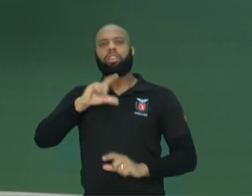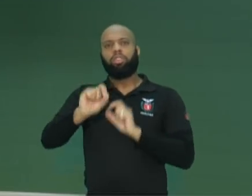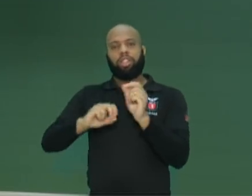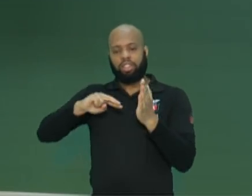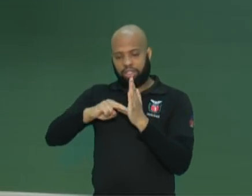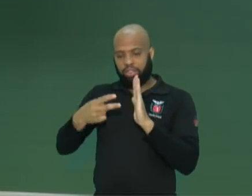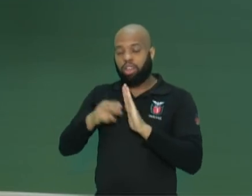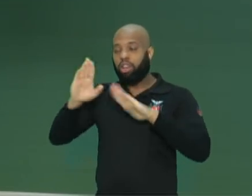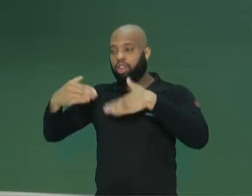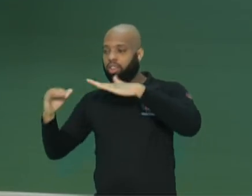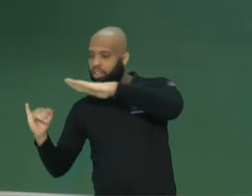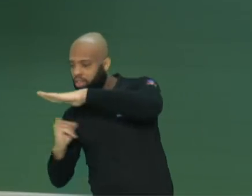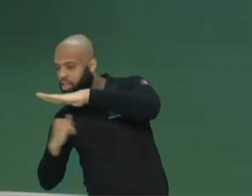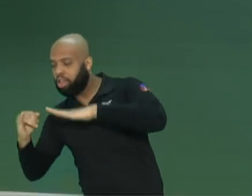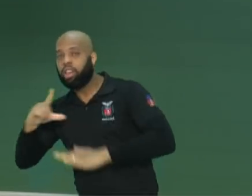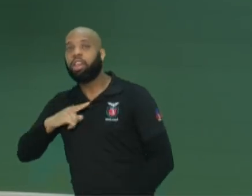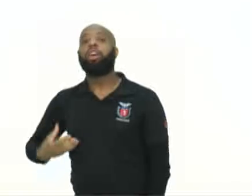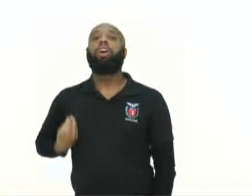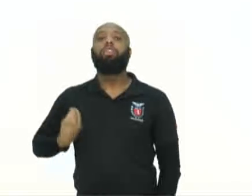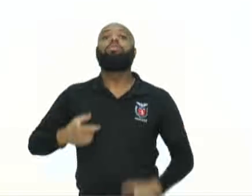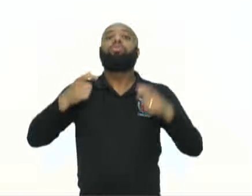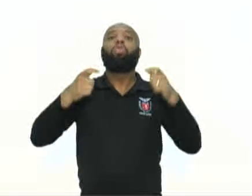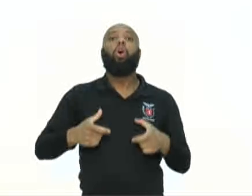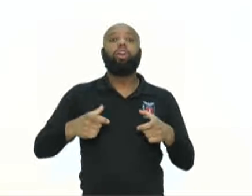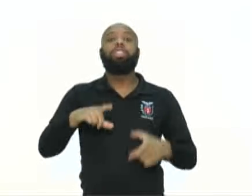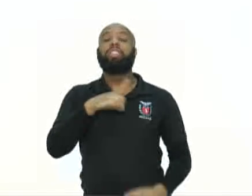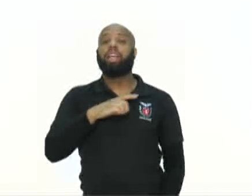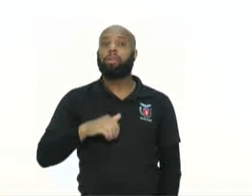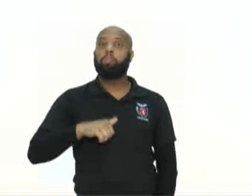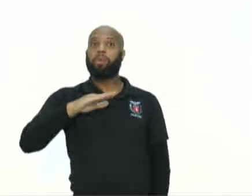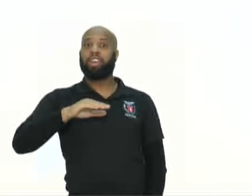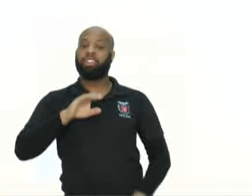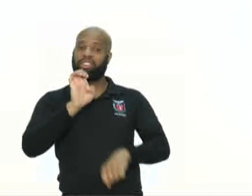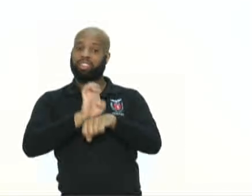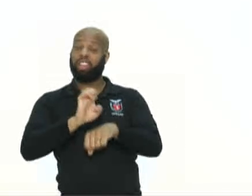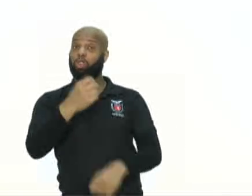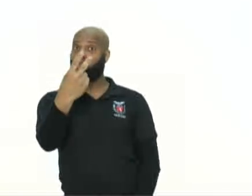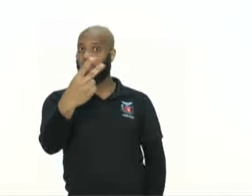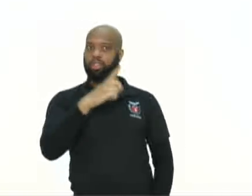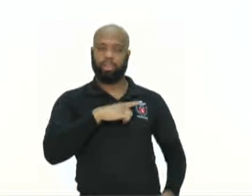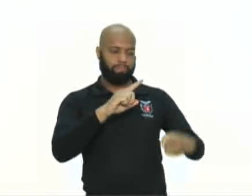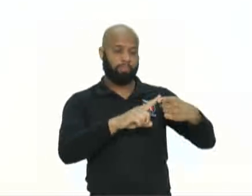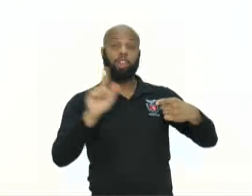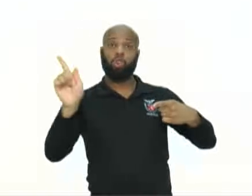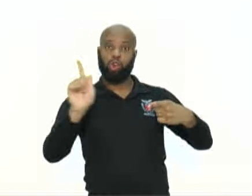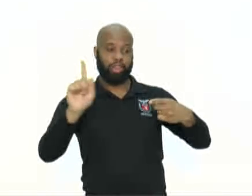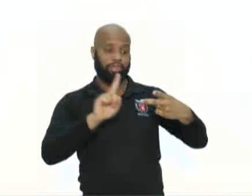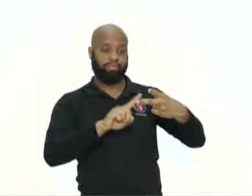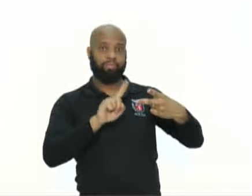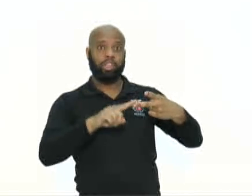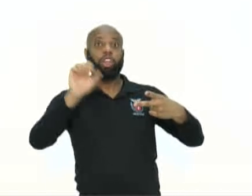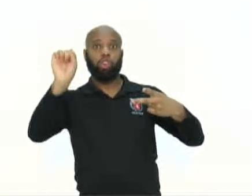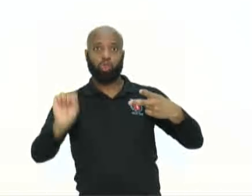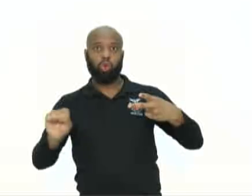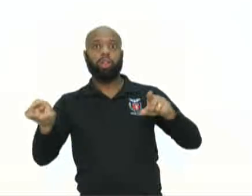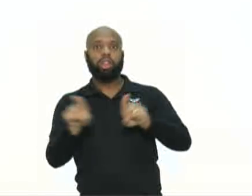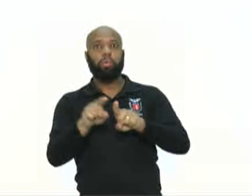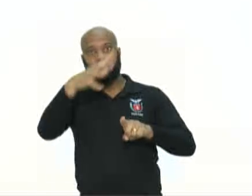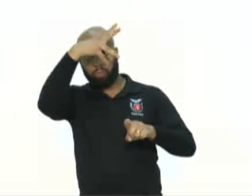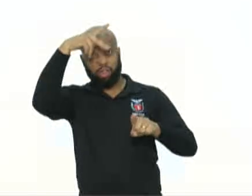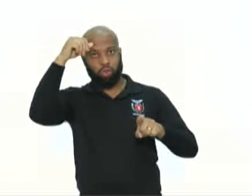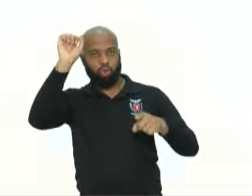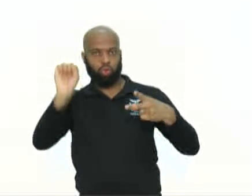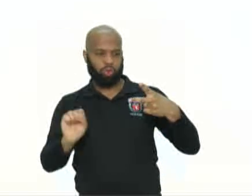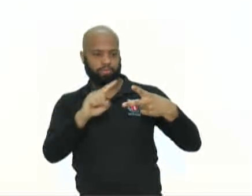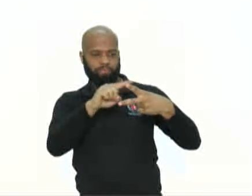sentido, as indústrias estão presentes principalmente em dois estados da região, Goiás e no sul do Mato